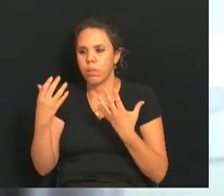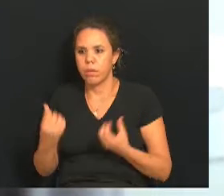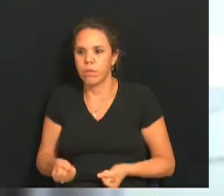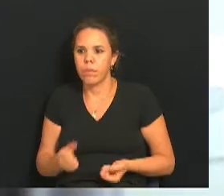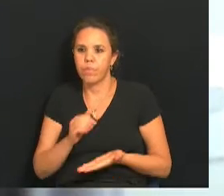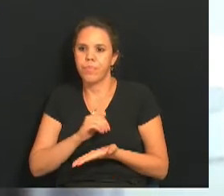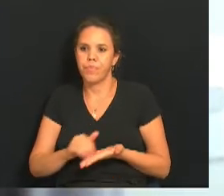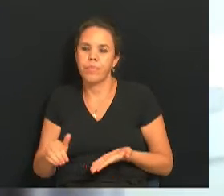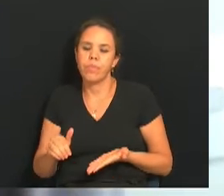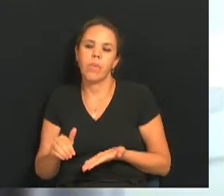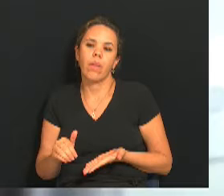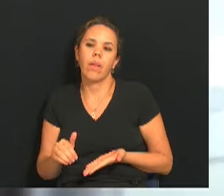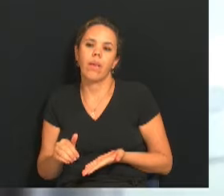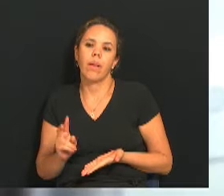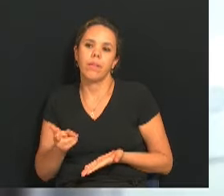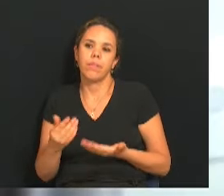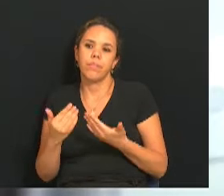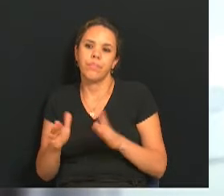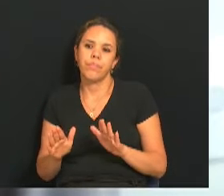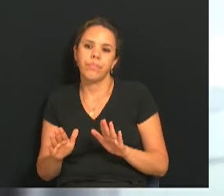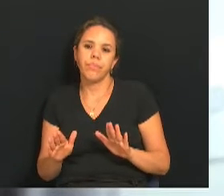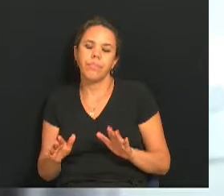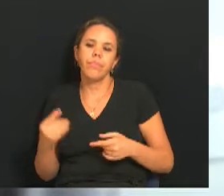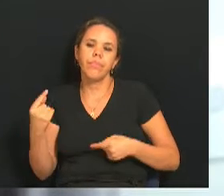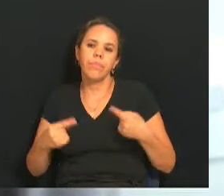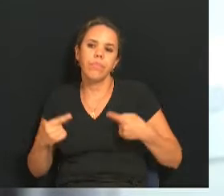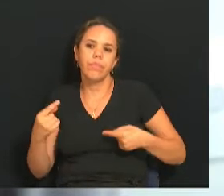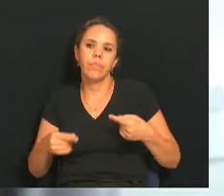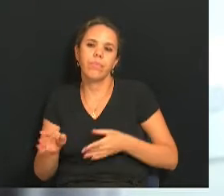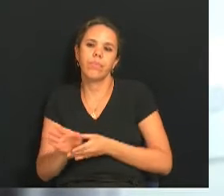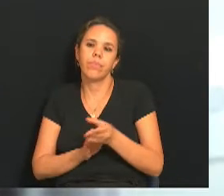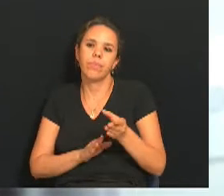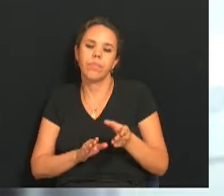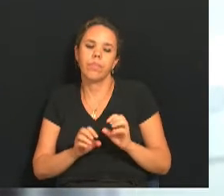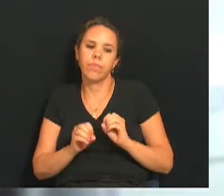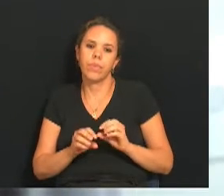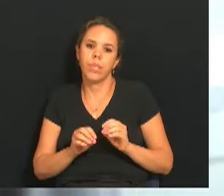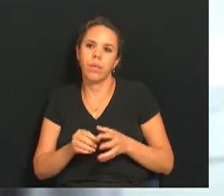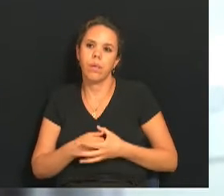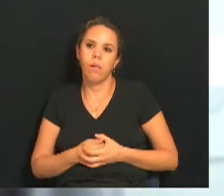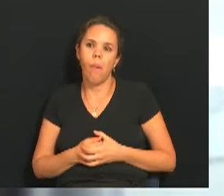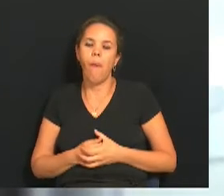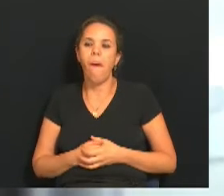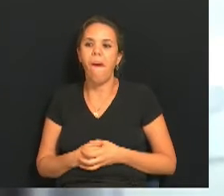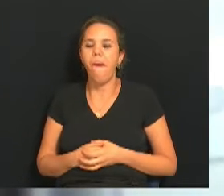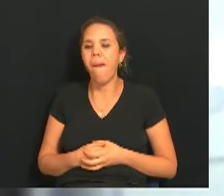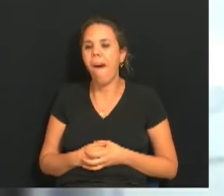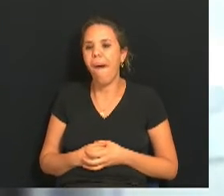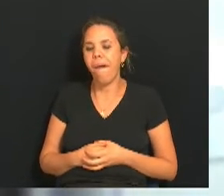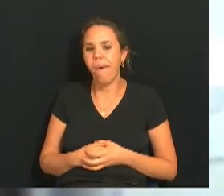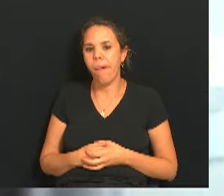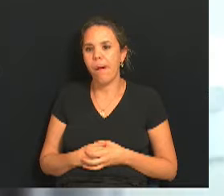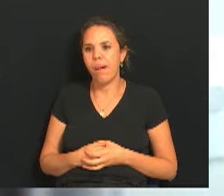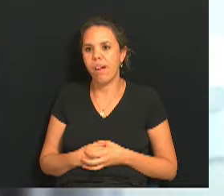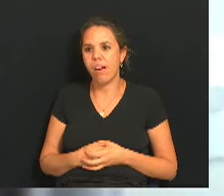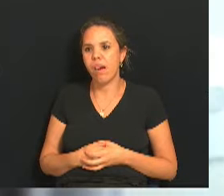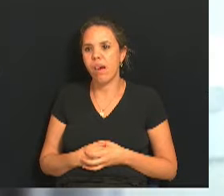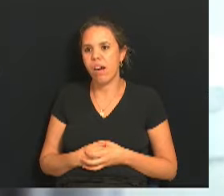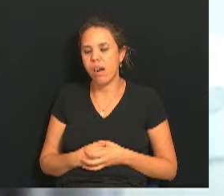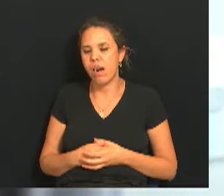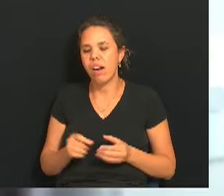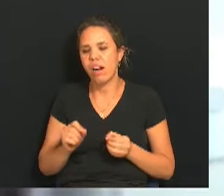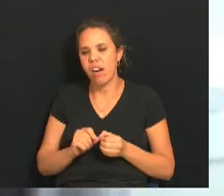ele procedeu, abriu, inclusive, o debate no Conselho Municipal de Educação, para, a partir dali, fazer